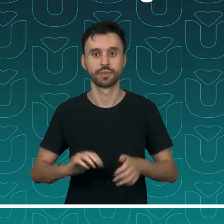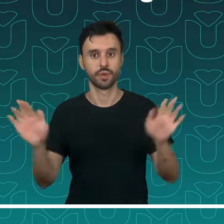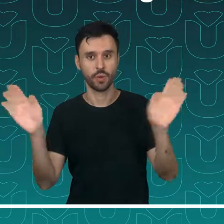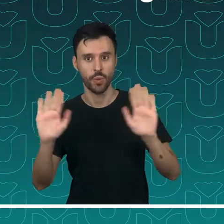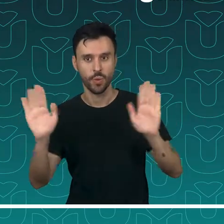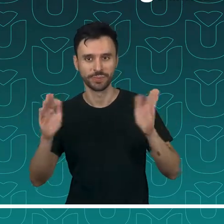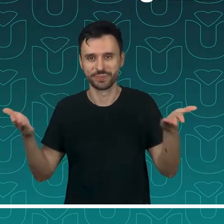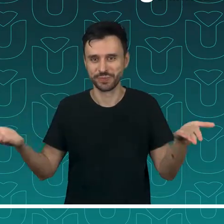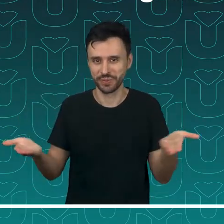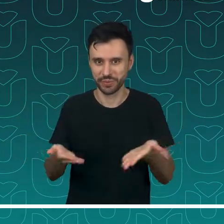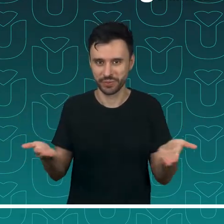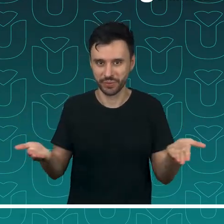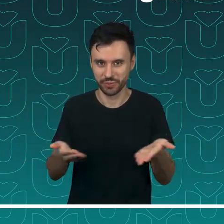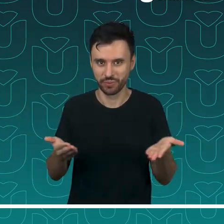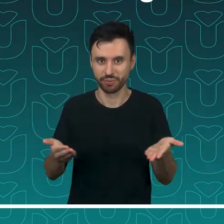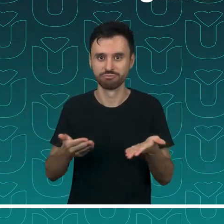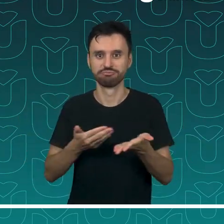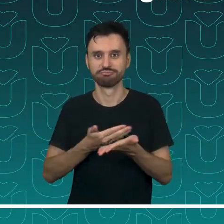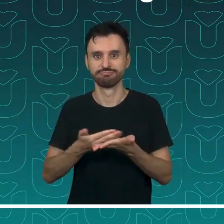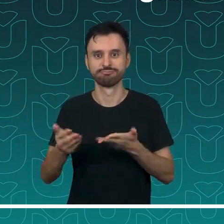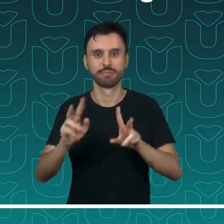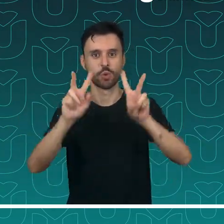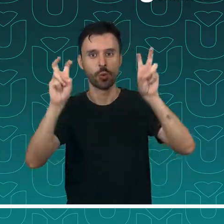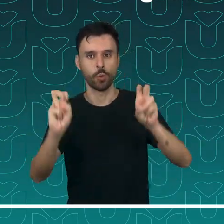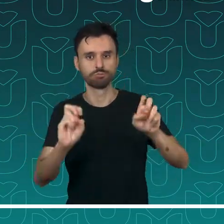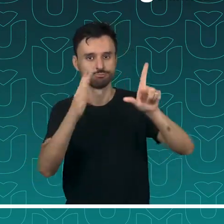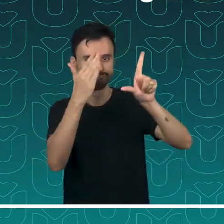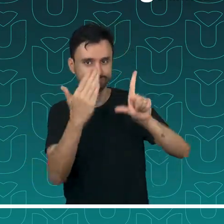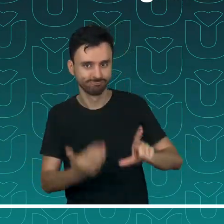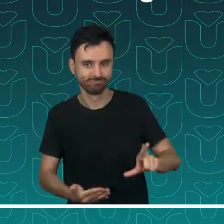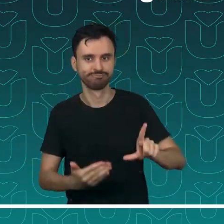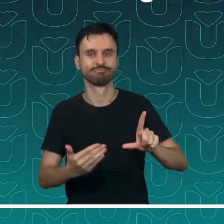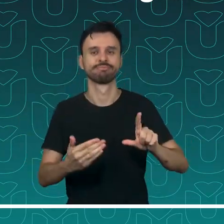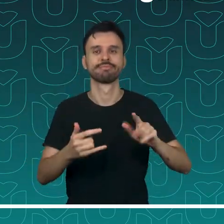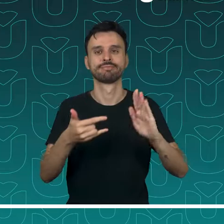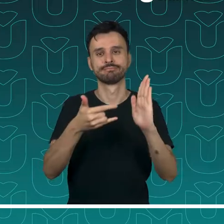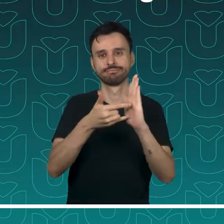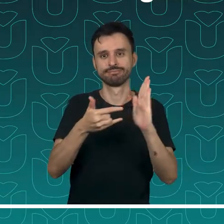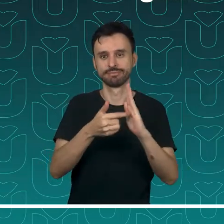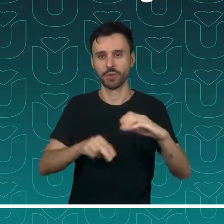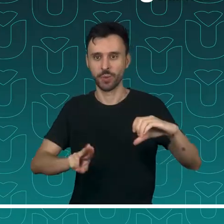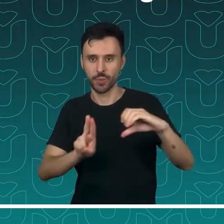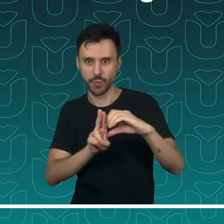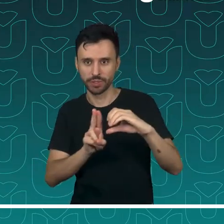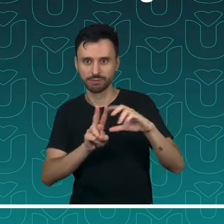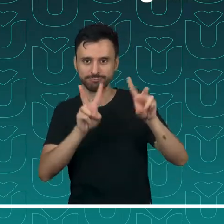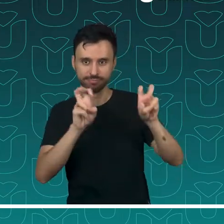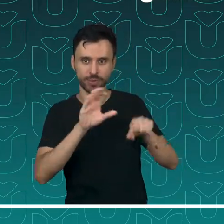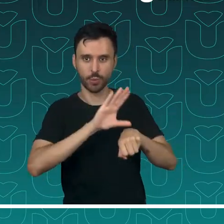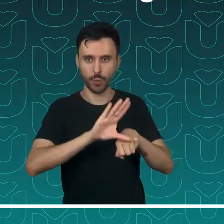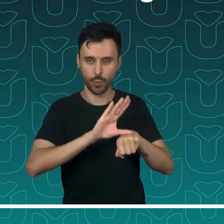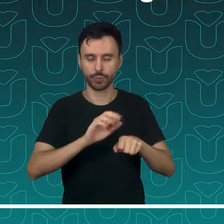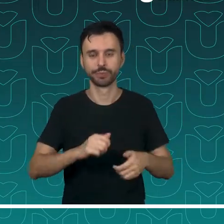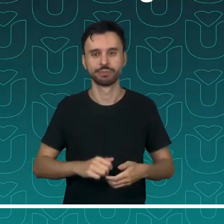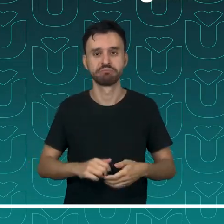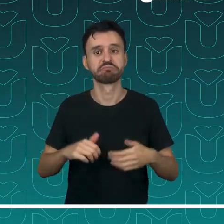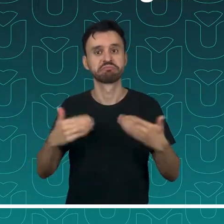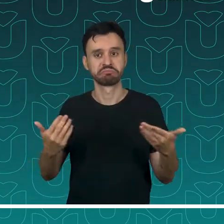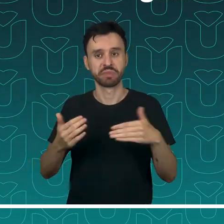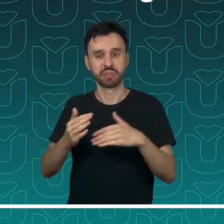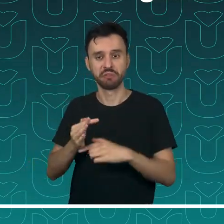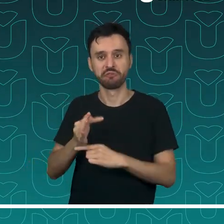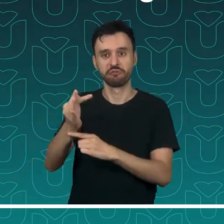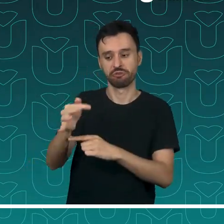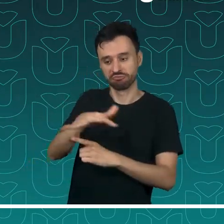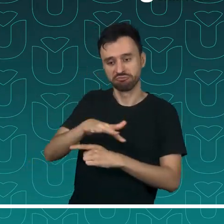Olá, hoje nós vamos falar sobre o curso de Análise e Desenvolvimento de Sistemas aqui da Faculdade Uníntese. Provavelmente você já vai